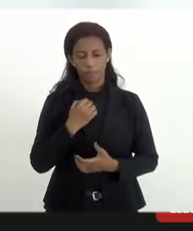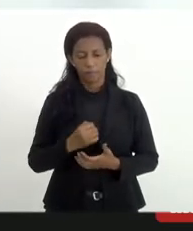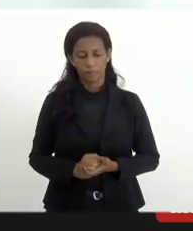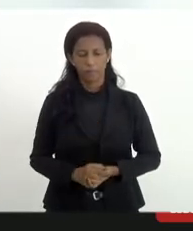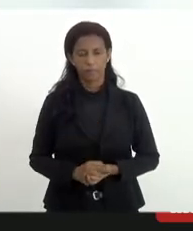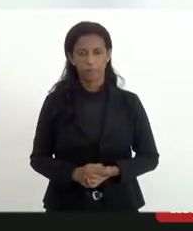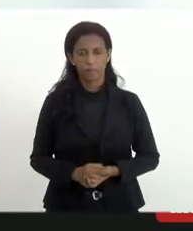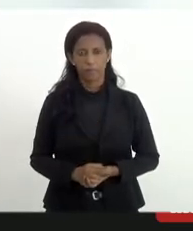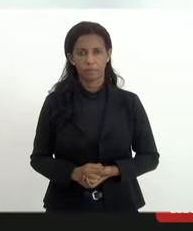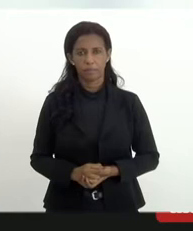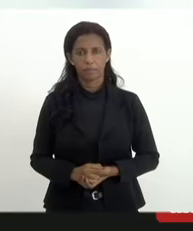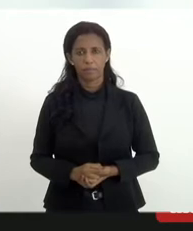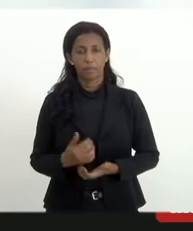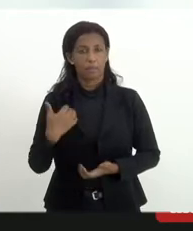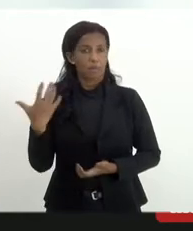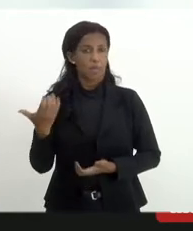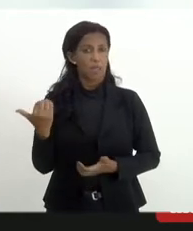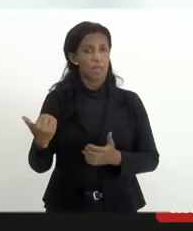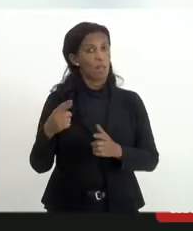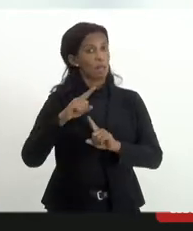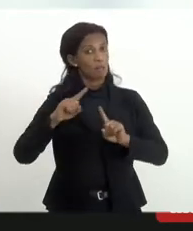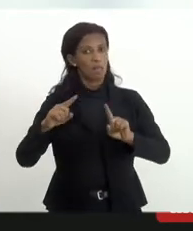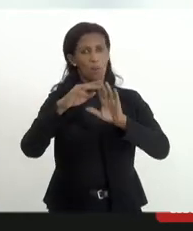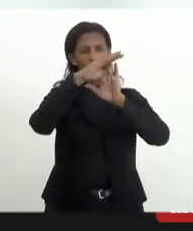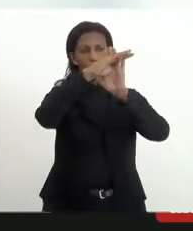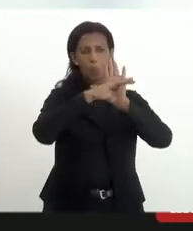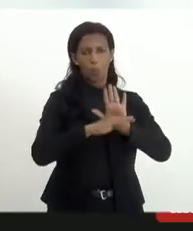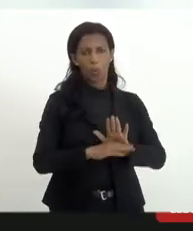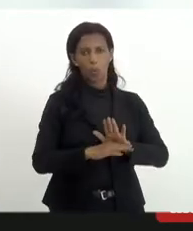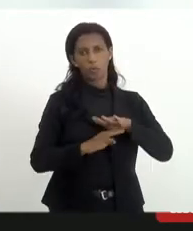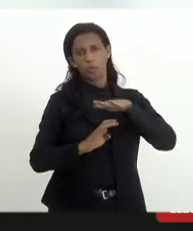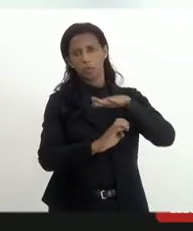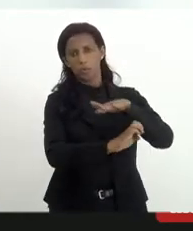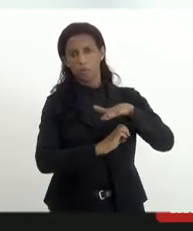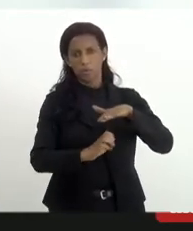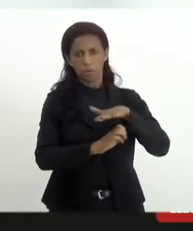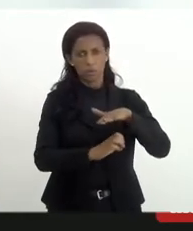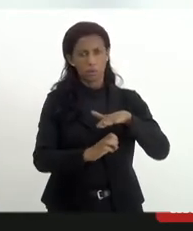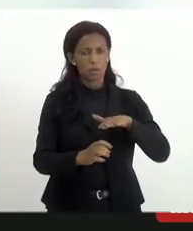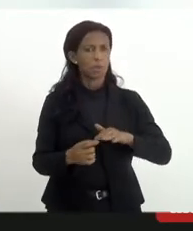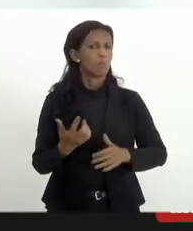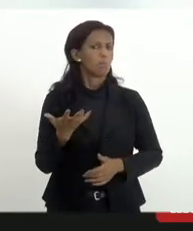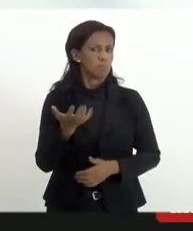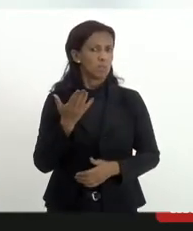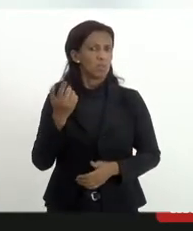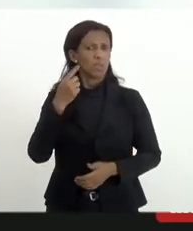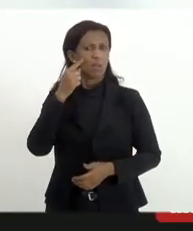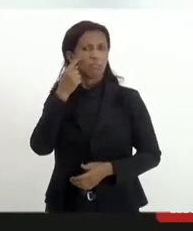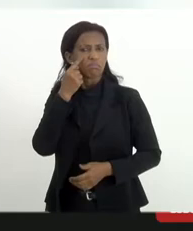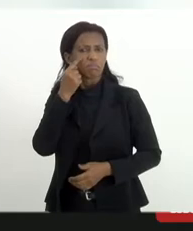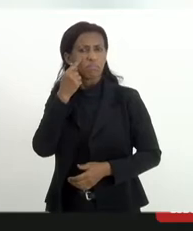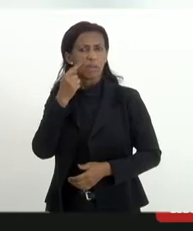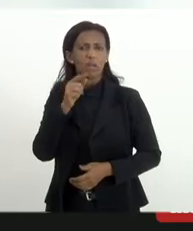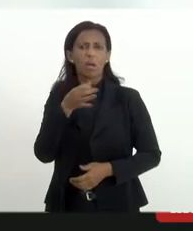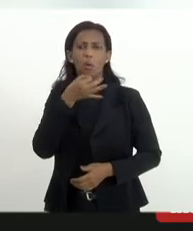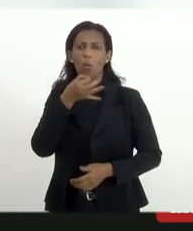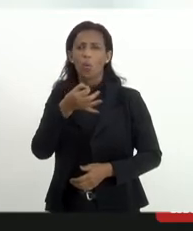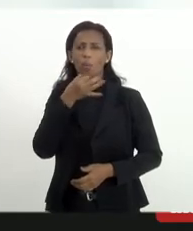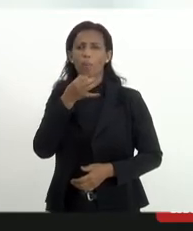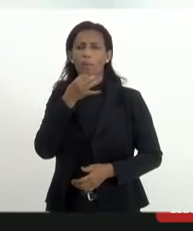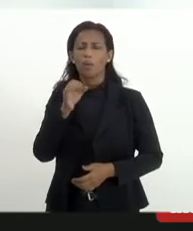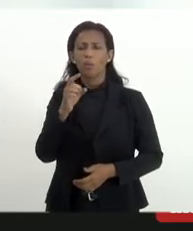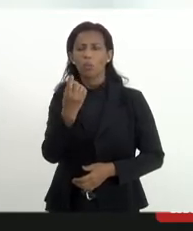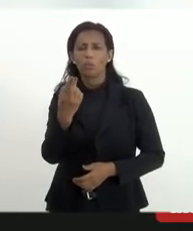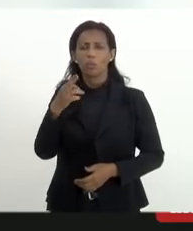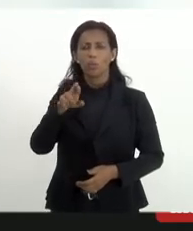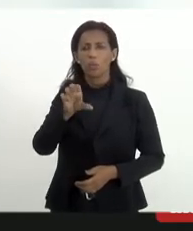de importância de concessionárias, mas ouvir a opinião do doutor Cristiano